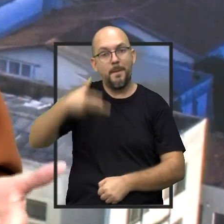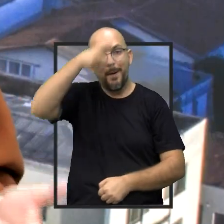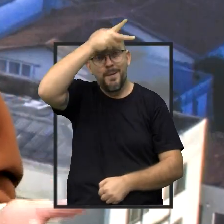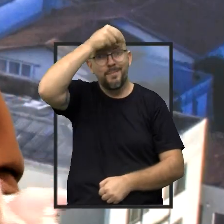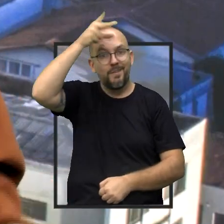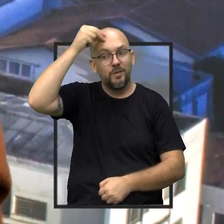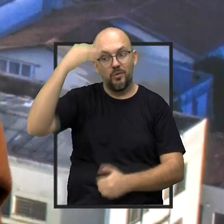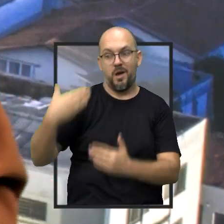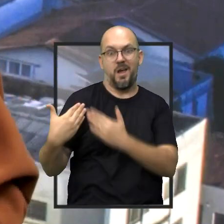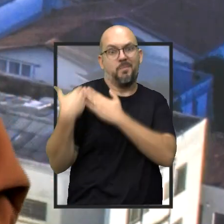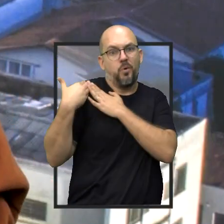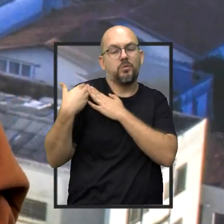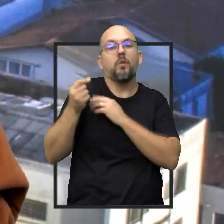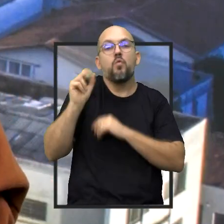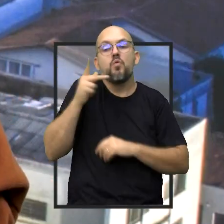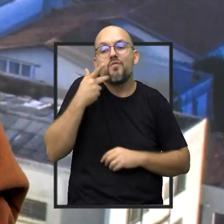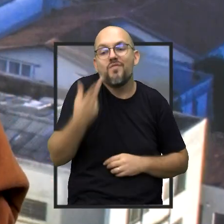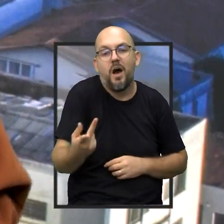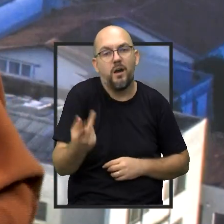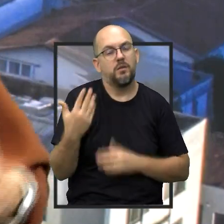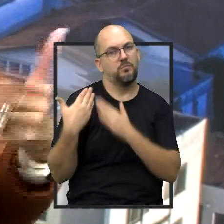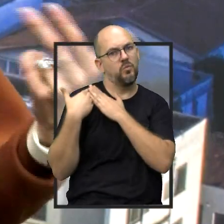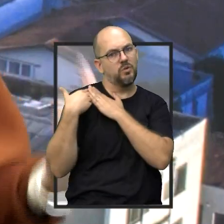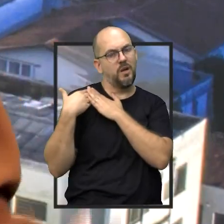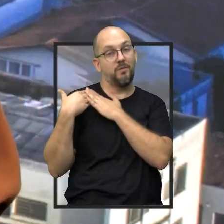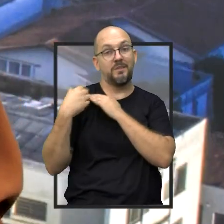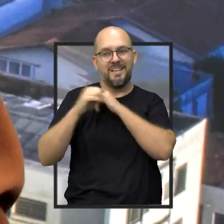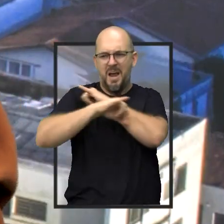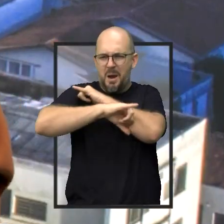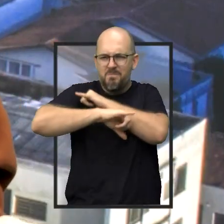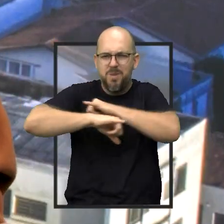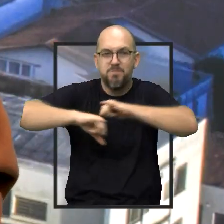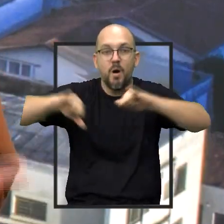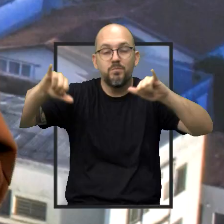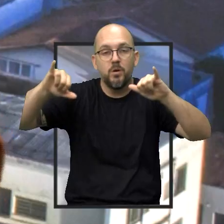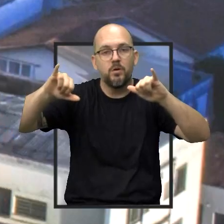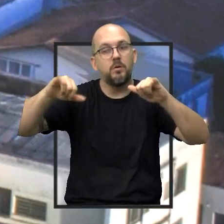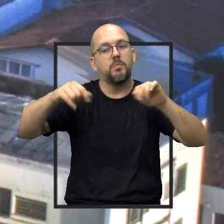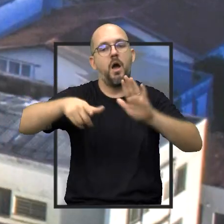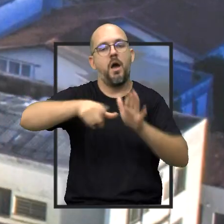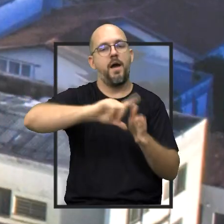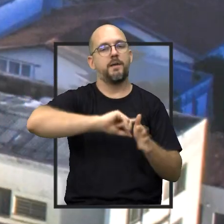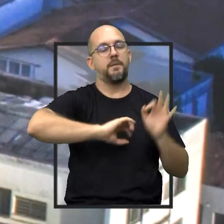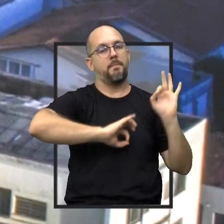tem responsabilidade com o que ela fala. Se ela anunciou, ela tinha que ter se